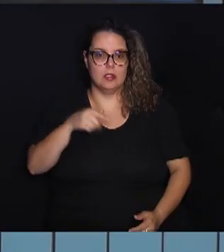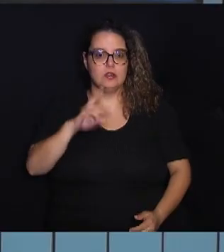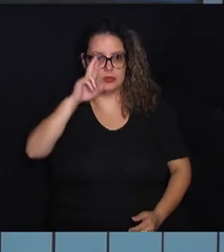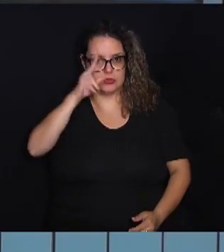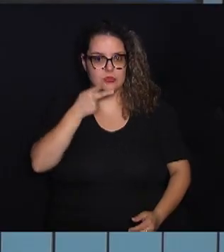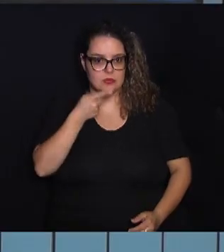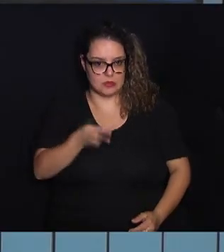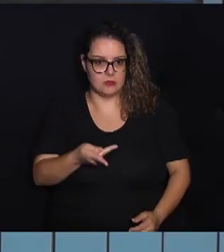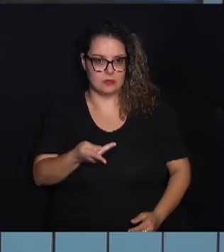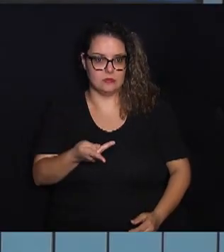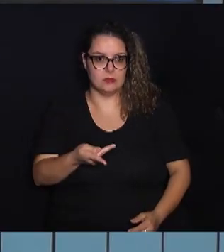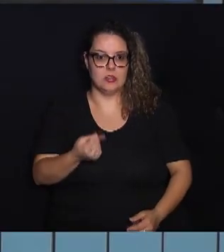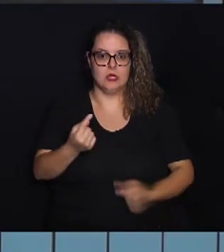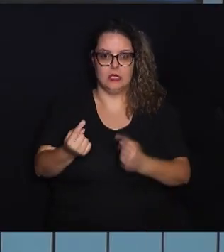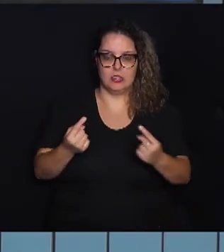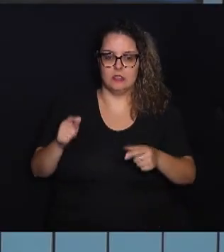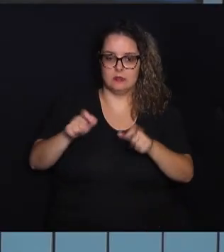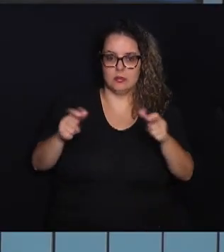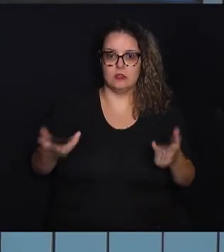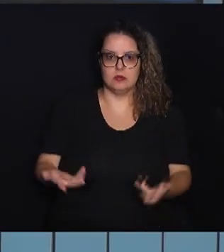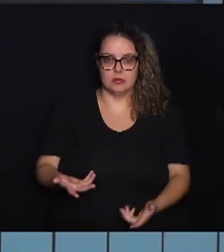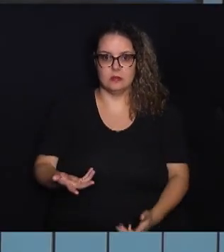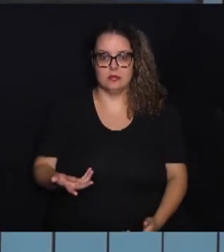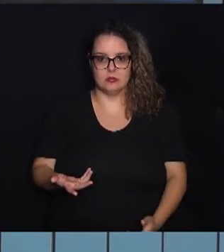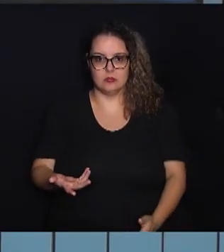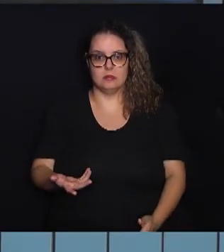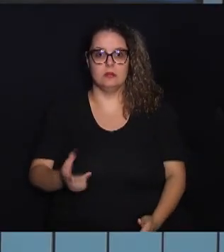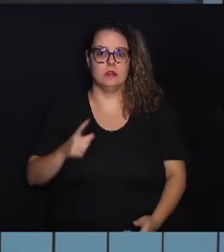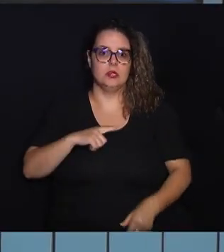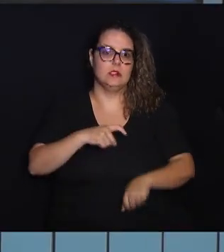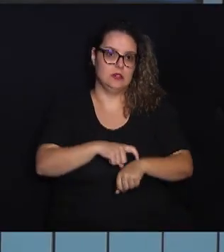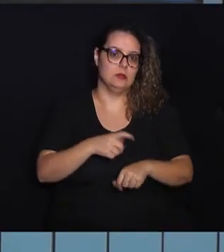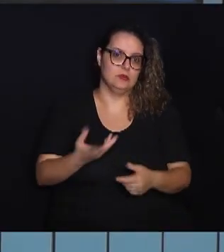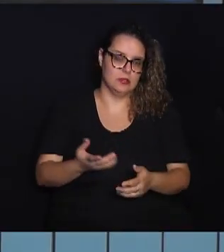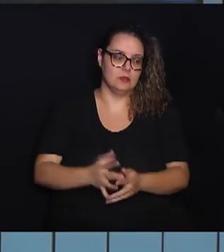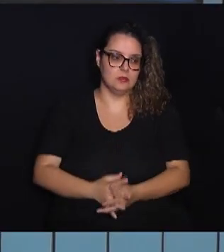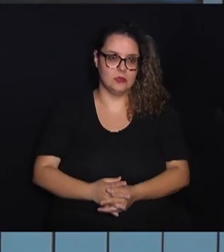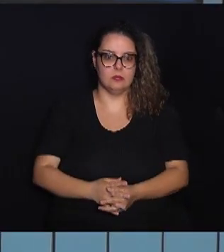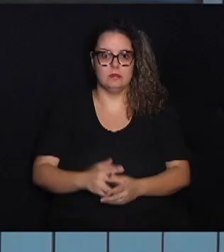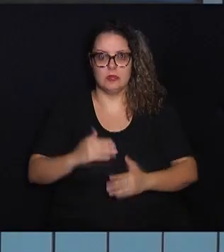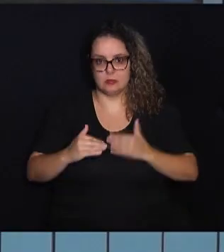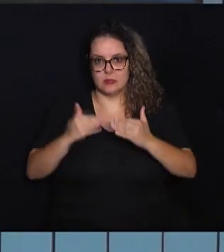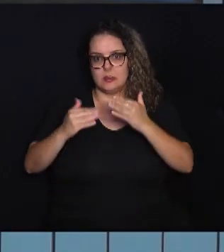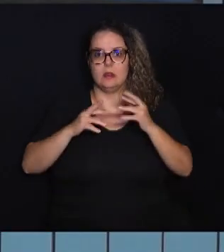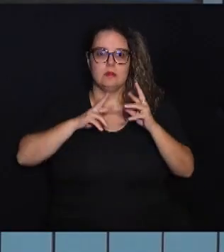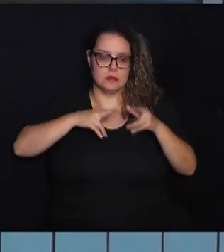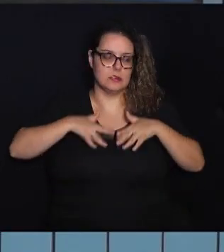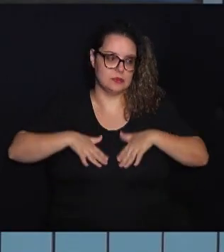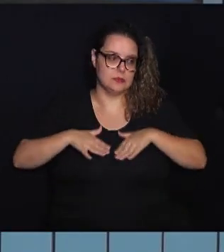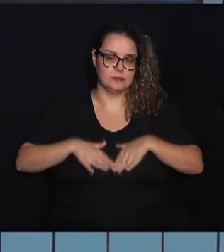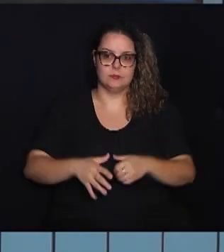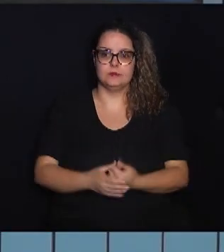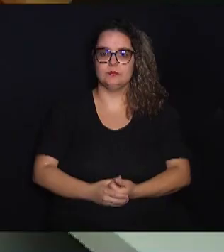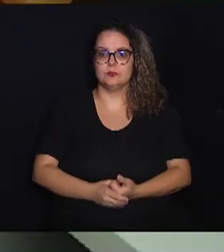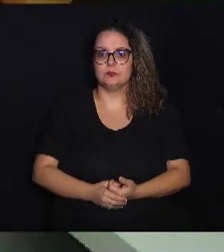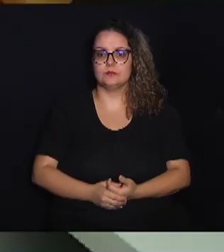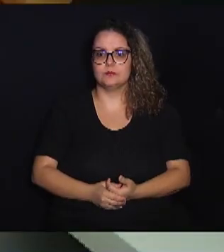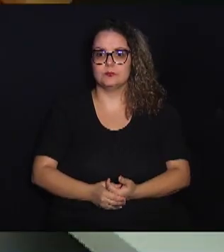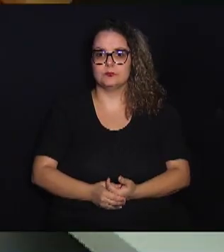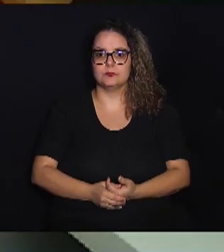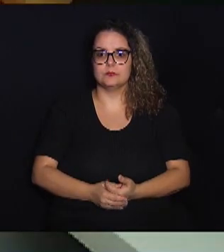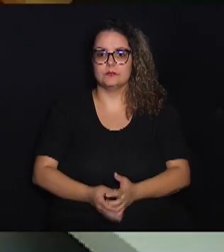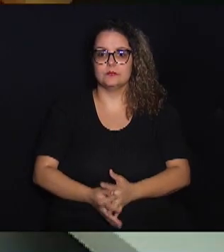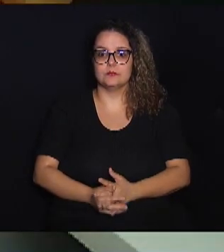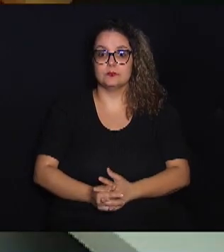falou, né? Cada pessoa vai aí, tem um tempo, né, para recuperar, para descansar. Você tocou num